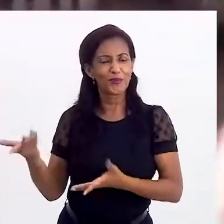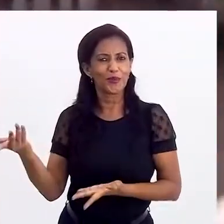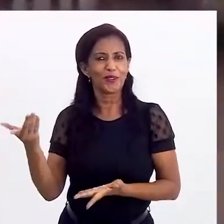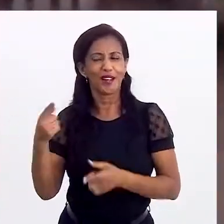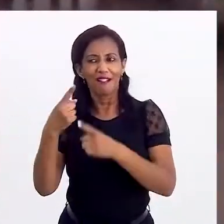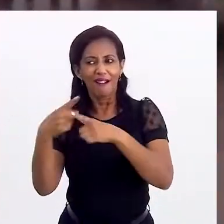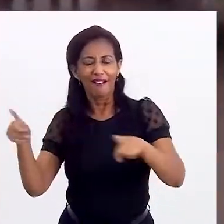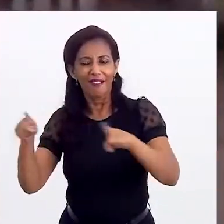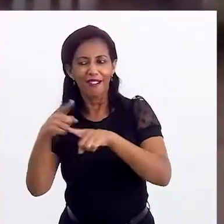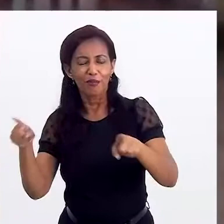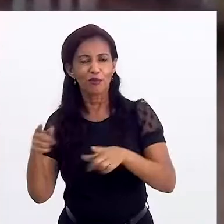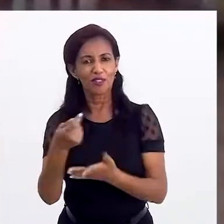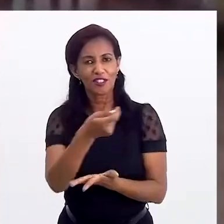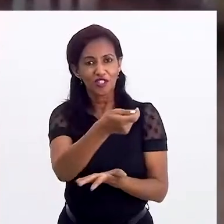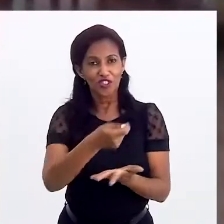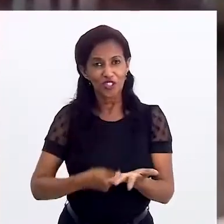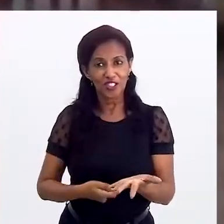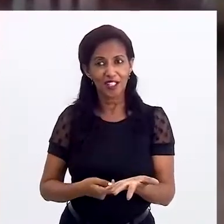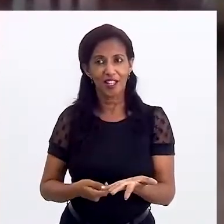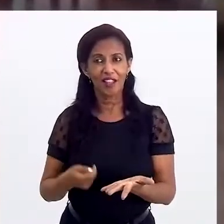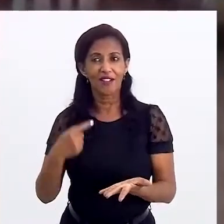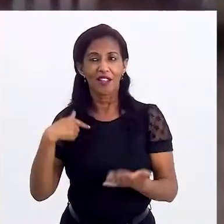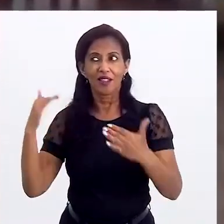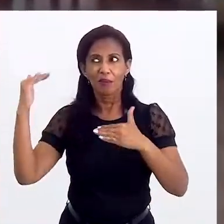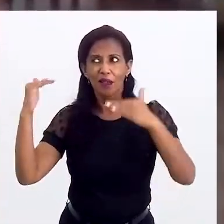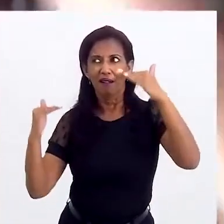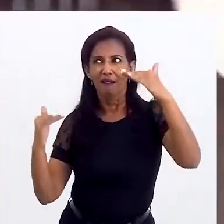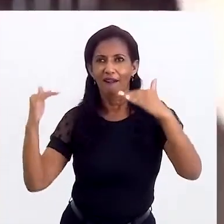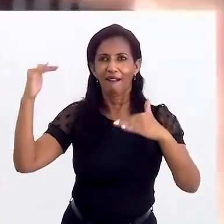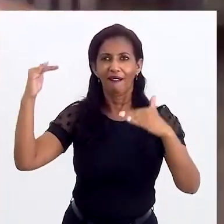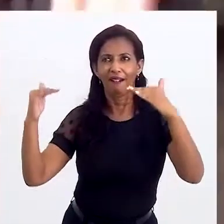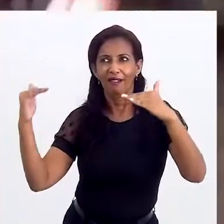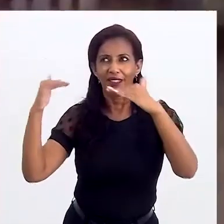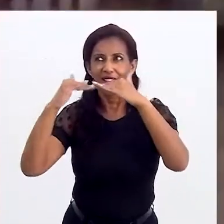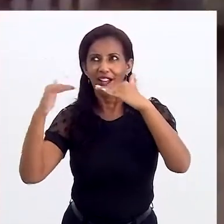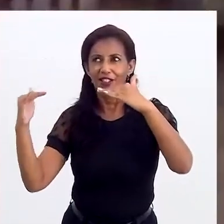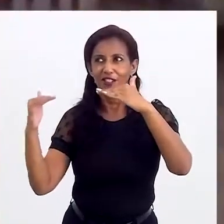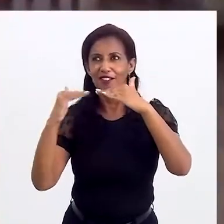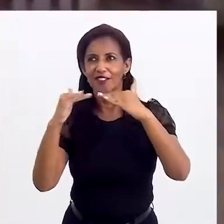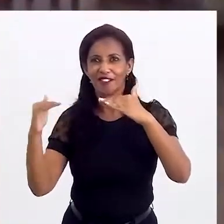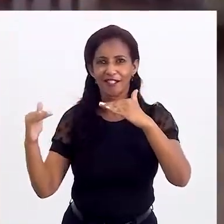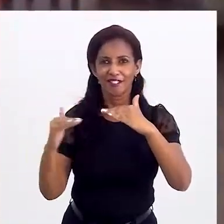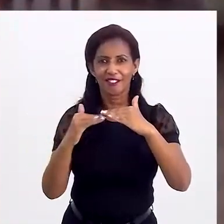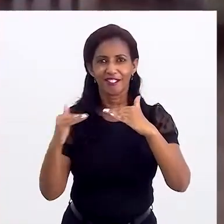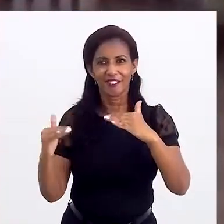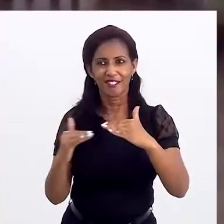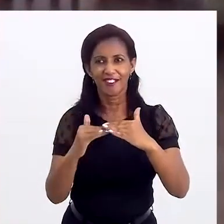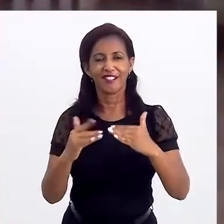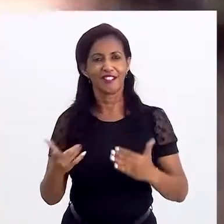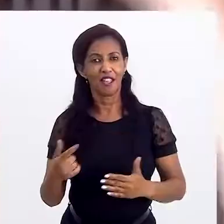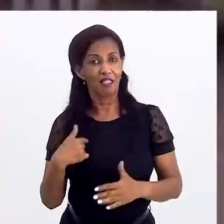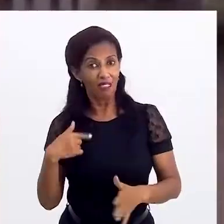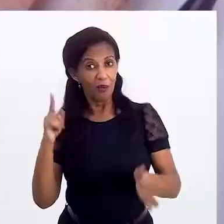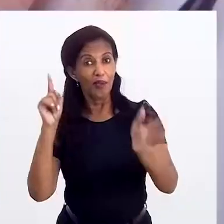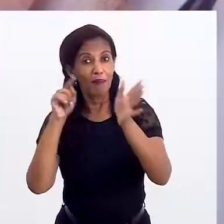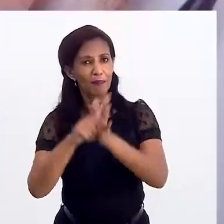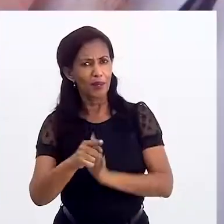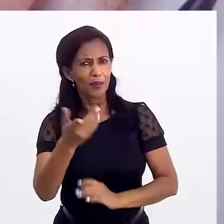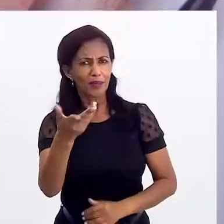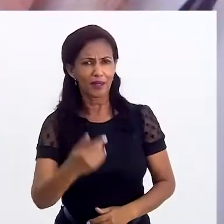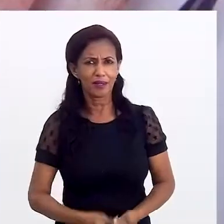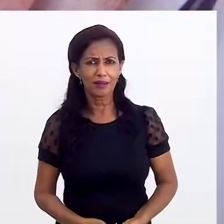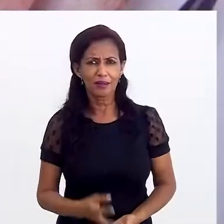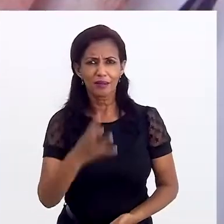estruturar até cada música que eu e o Cleiton que a gente faça, sempre estou estruturando, encaixar a letra nas melodias. Nossa, era isso que eu ia forma...